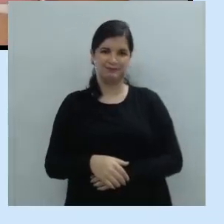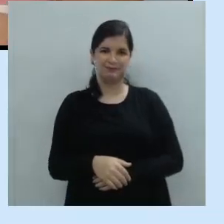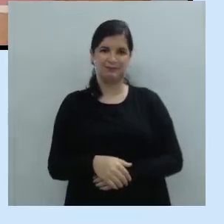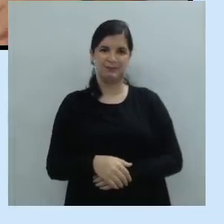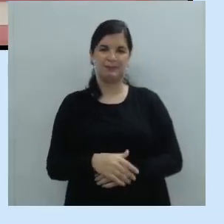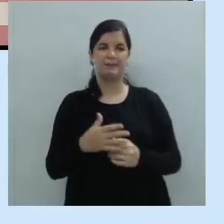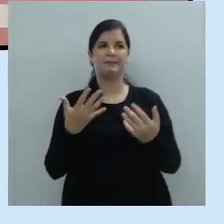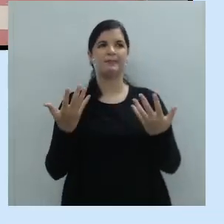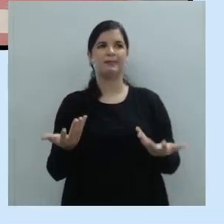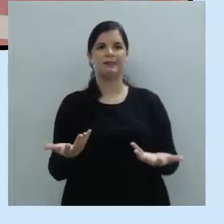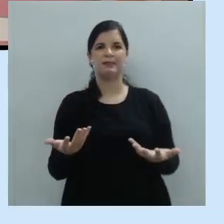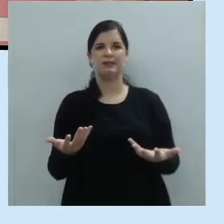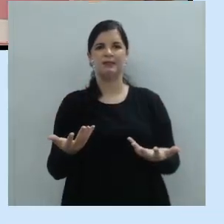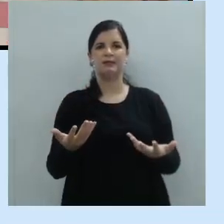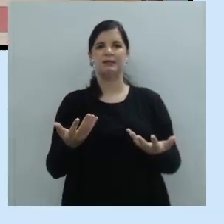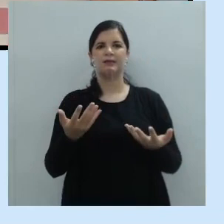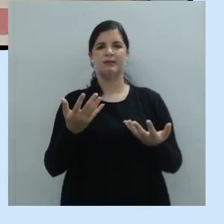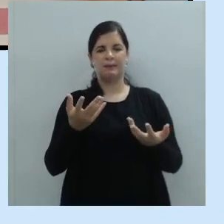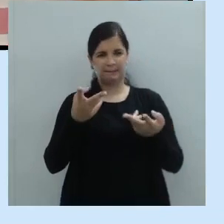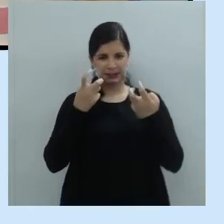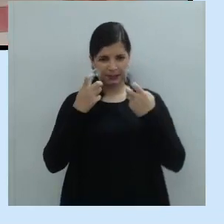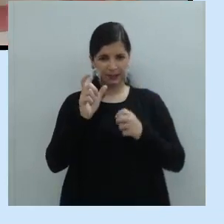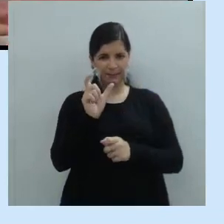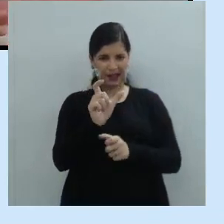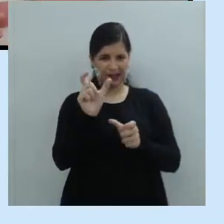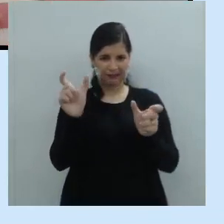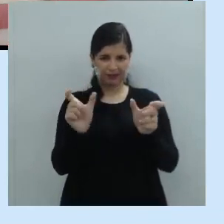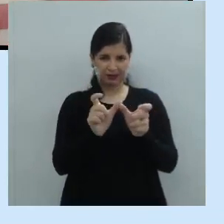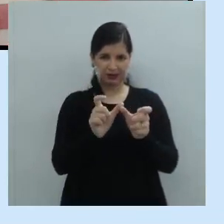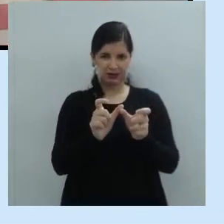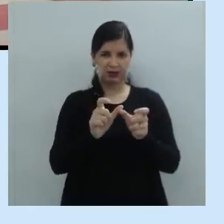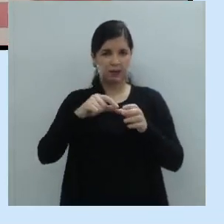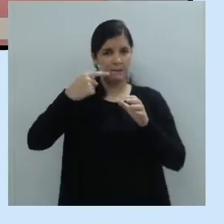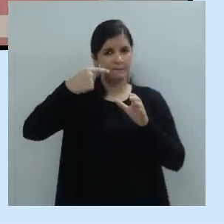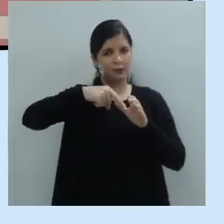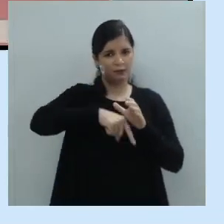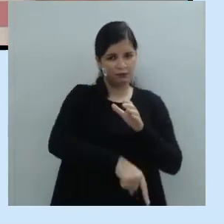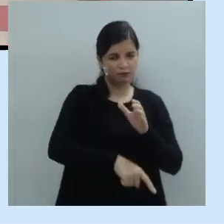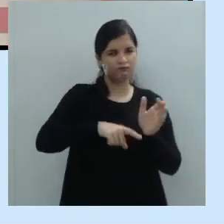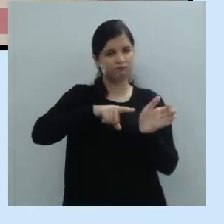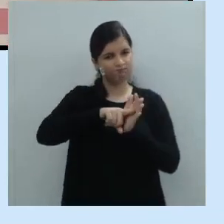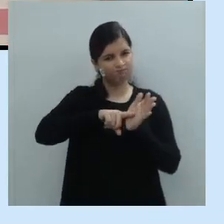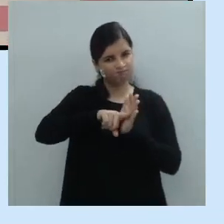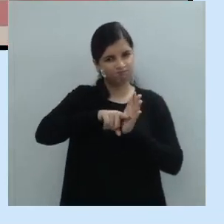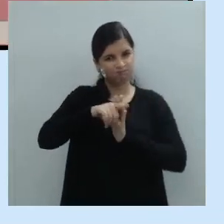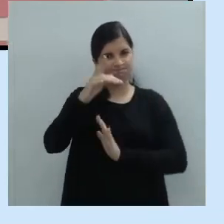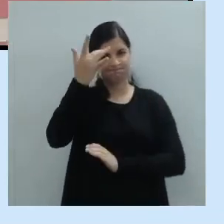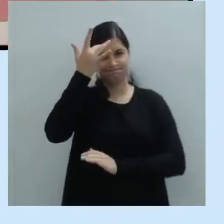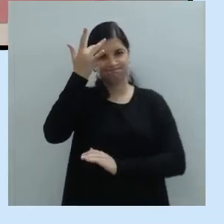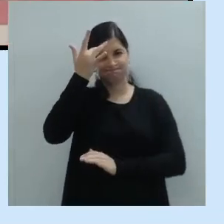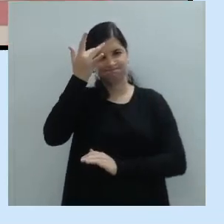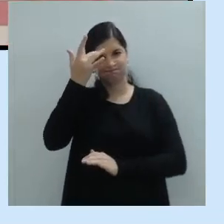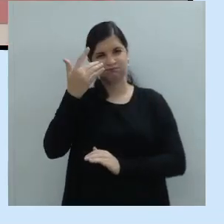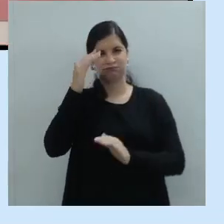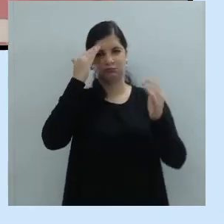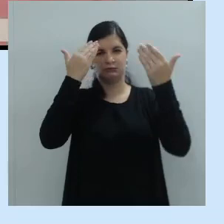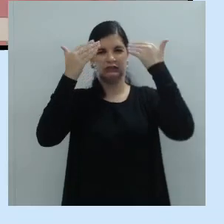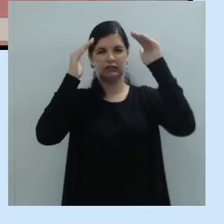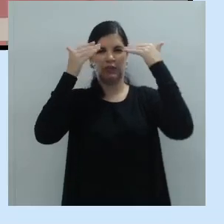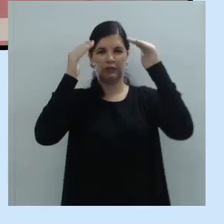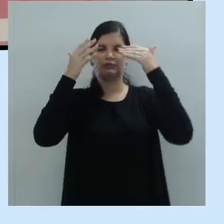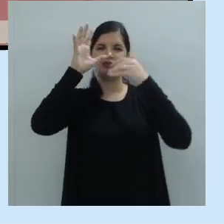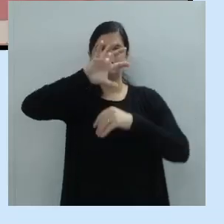mim agora, escutaram, ouviram essas palavras? O aperfeiçoamento intelectual, psíquico